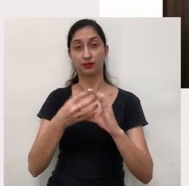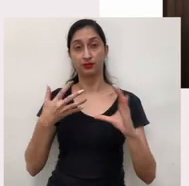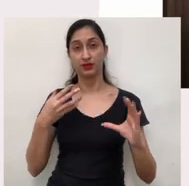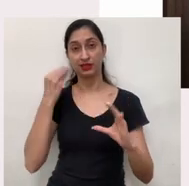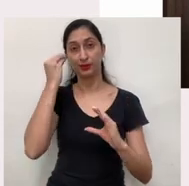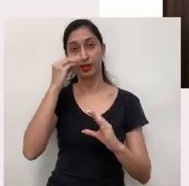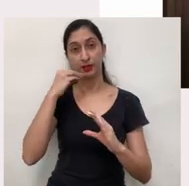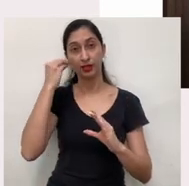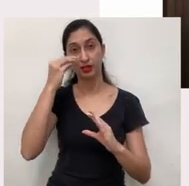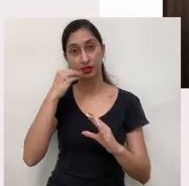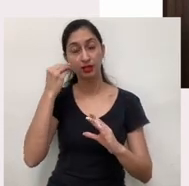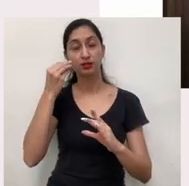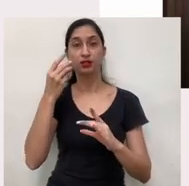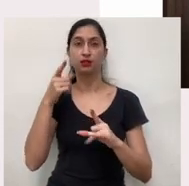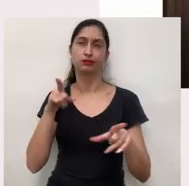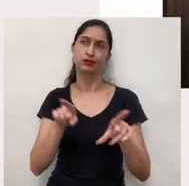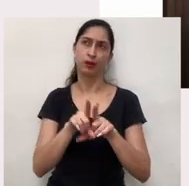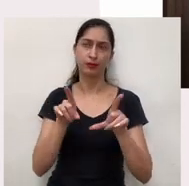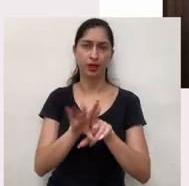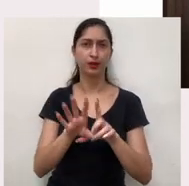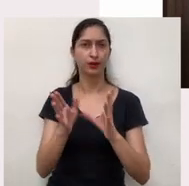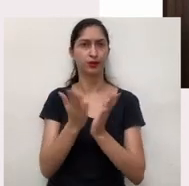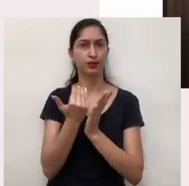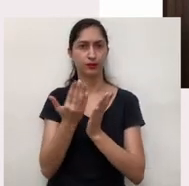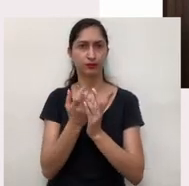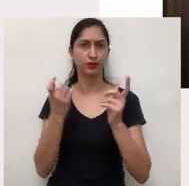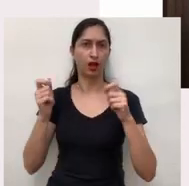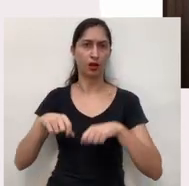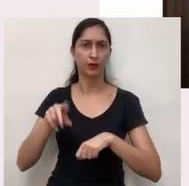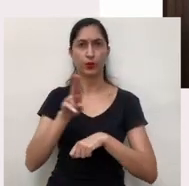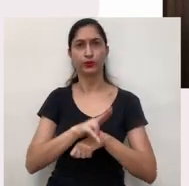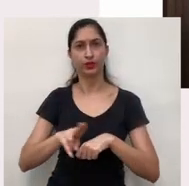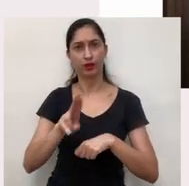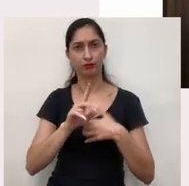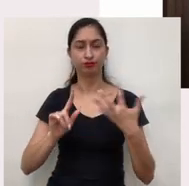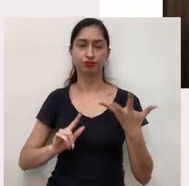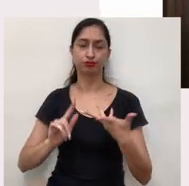apesar de ser um livro que tem a sua usabilidade, né?